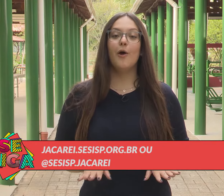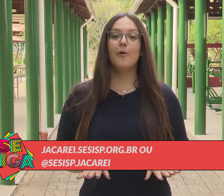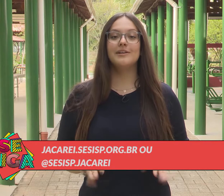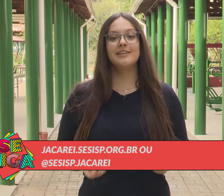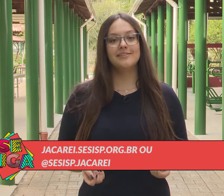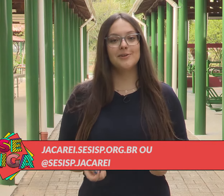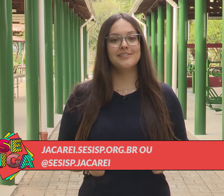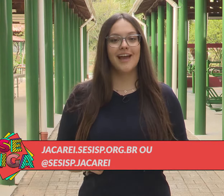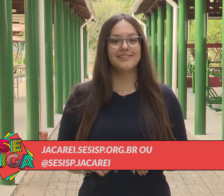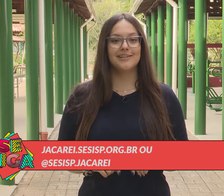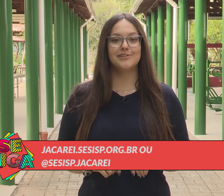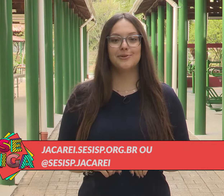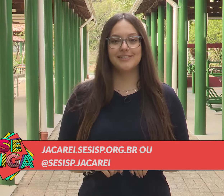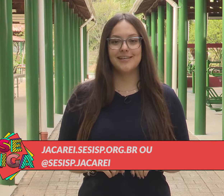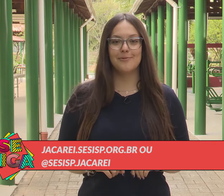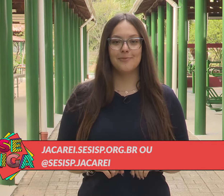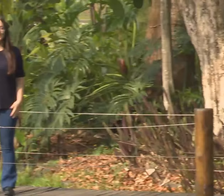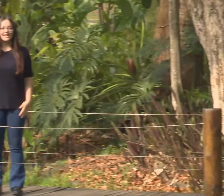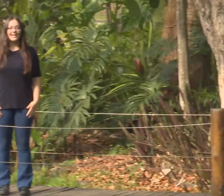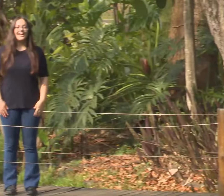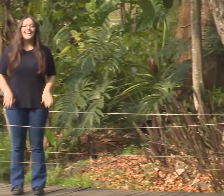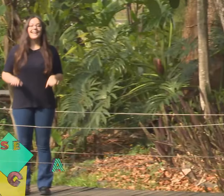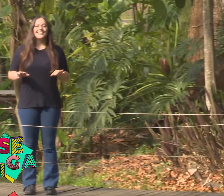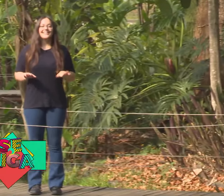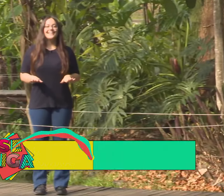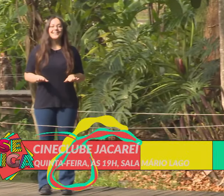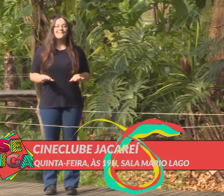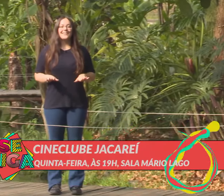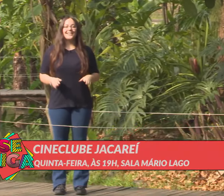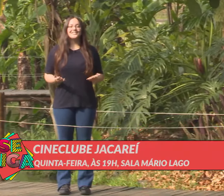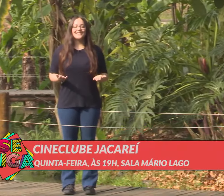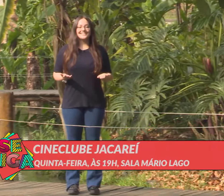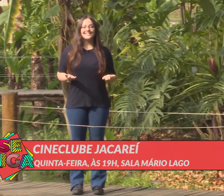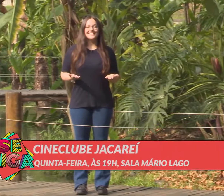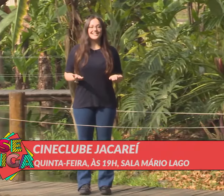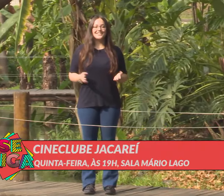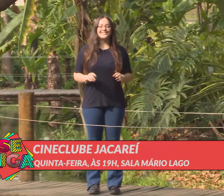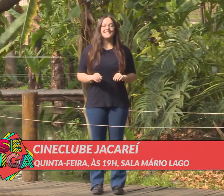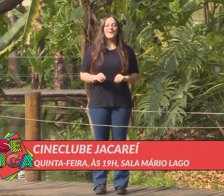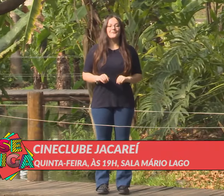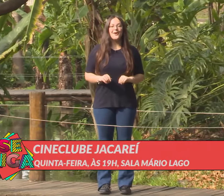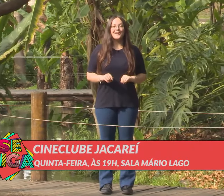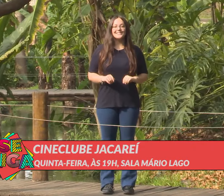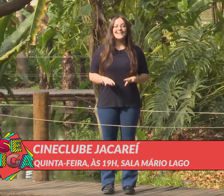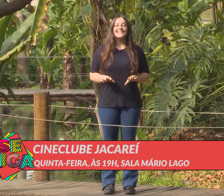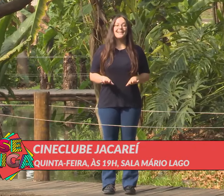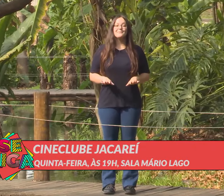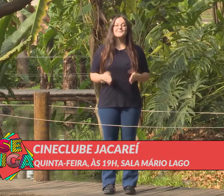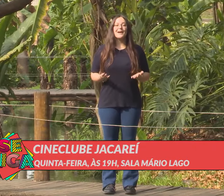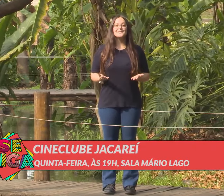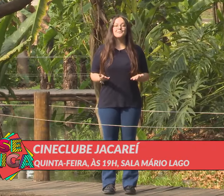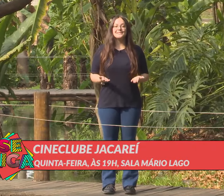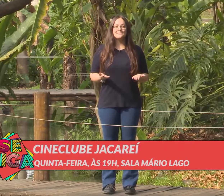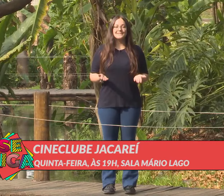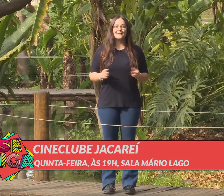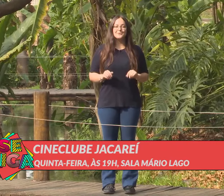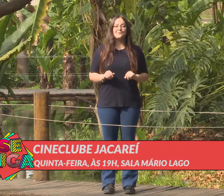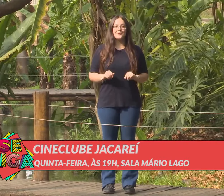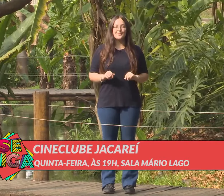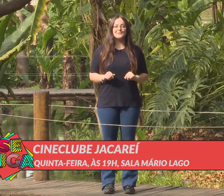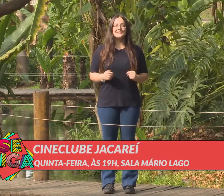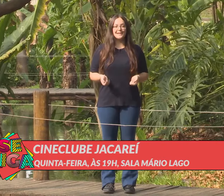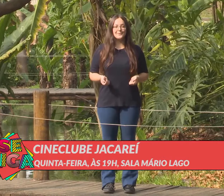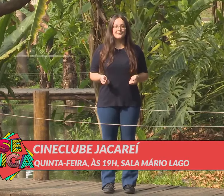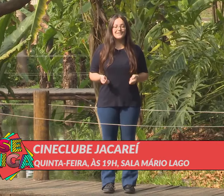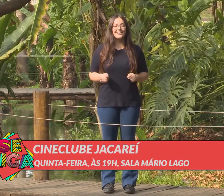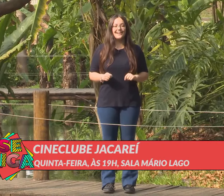jacareí.sesesp.org.br ou as redes sociais da instituição. Quinta-feira, dia 17, às 19 horas, teremos mais uma exibição